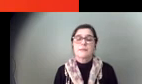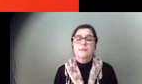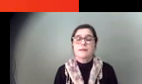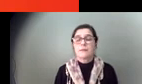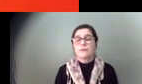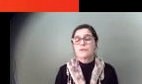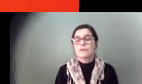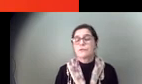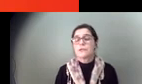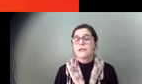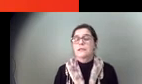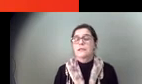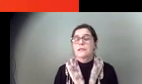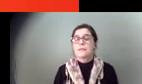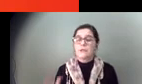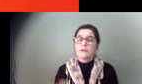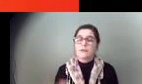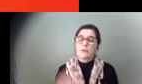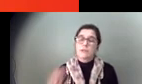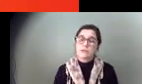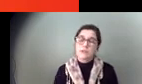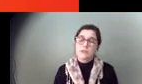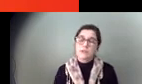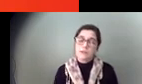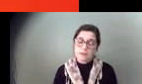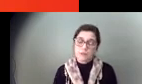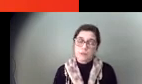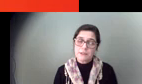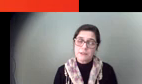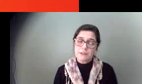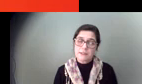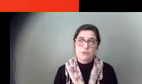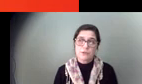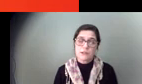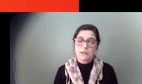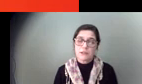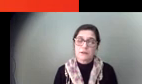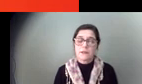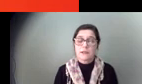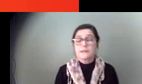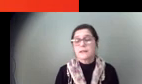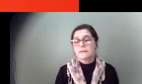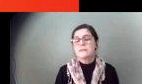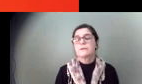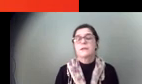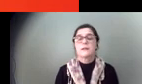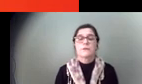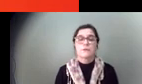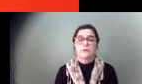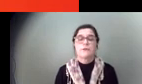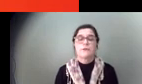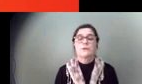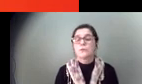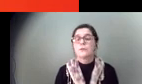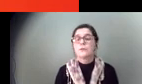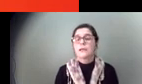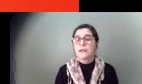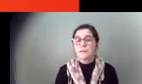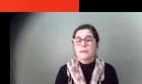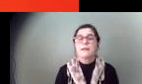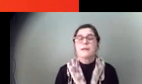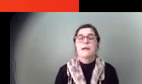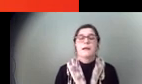gente sabe que tem professor que prefere somente depois assistir o que está essa gravação, né? Que fica no